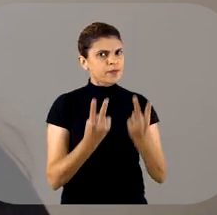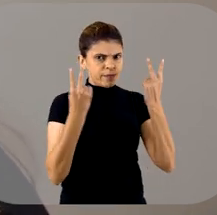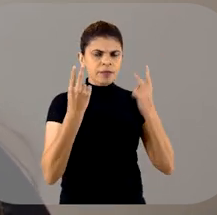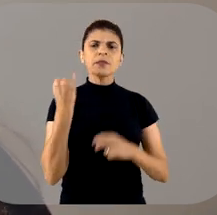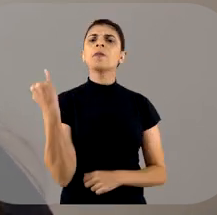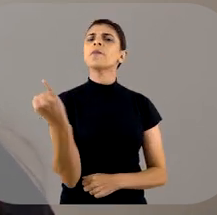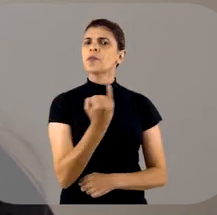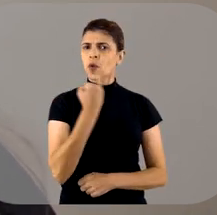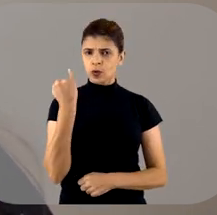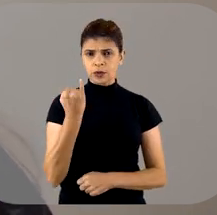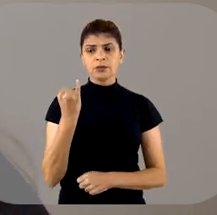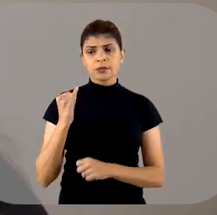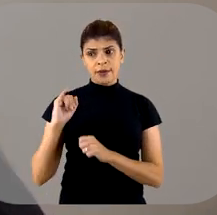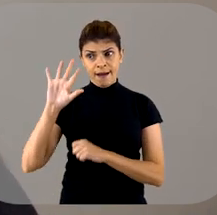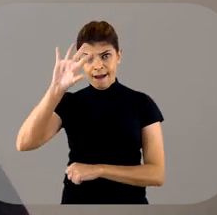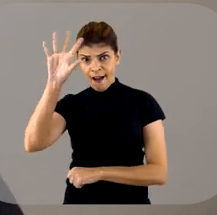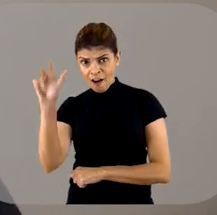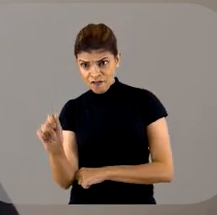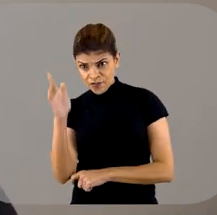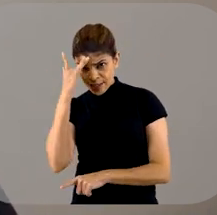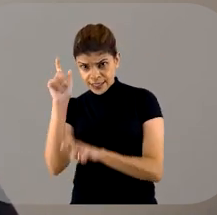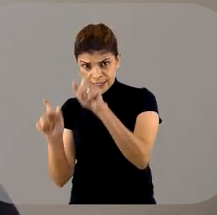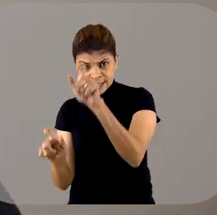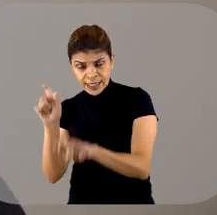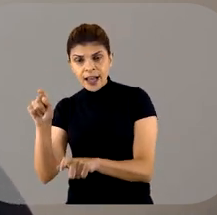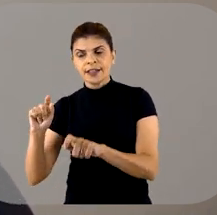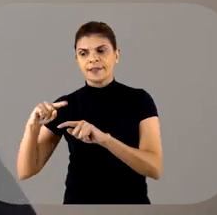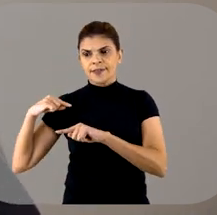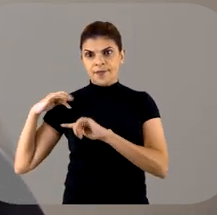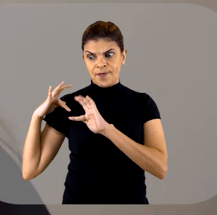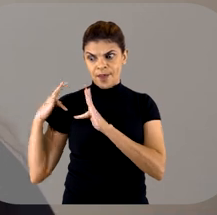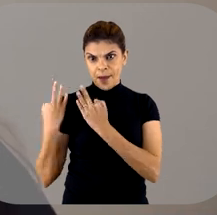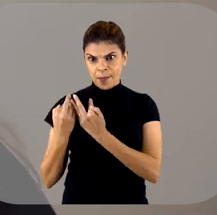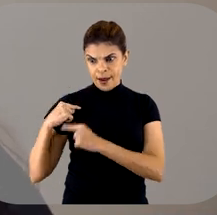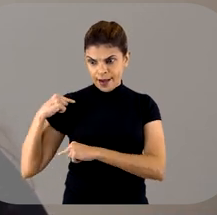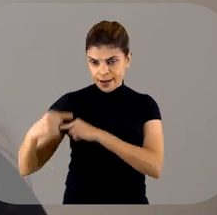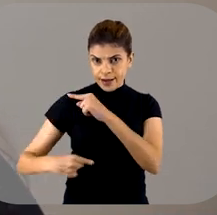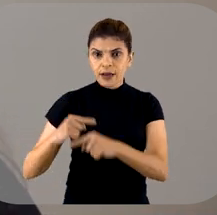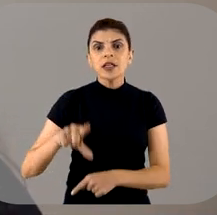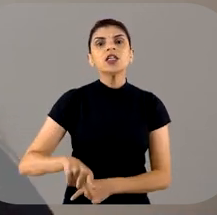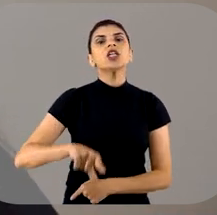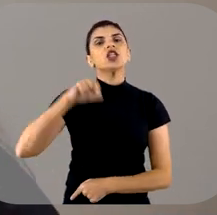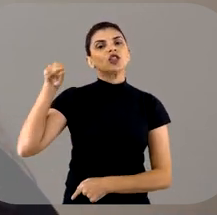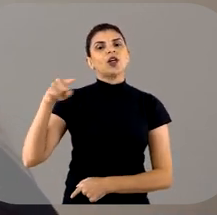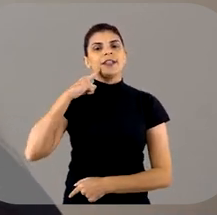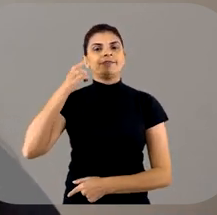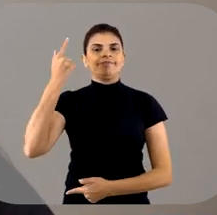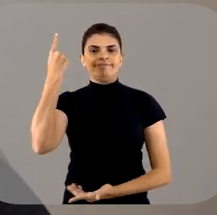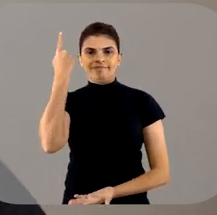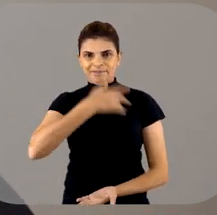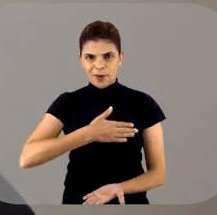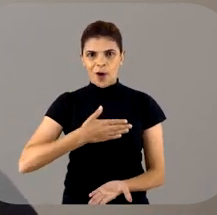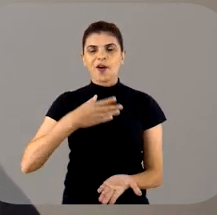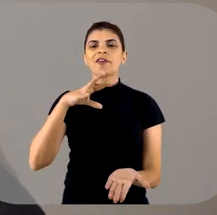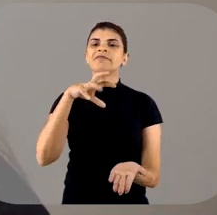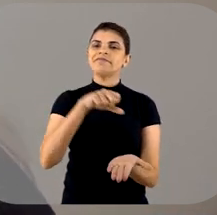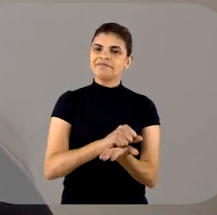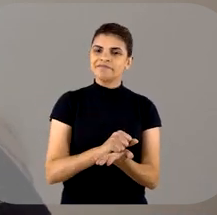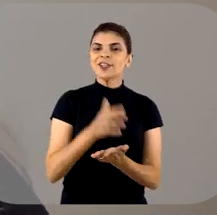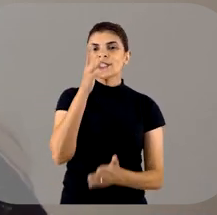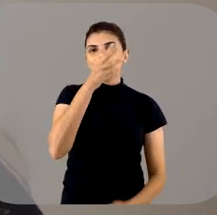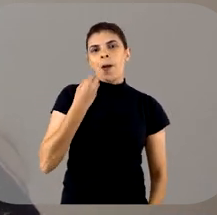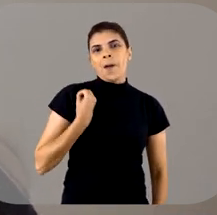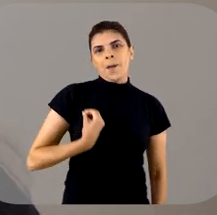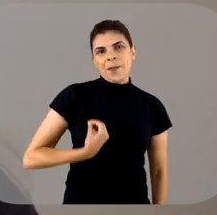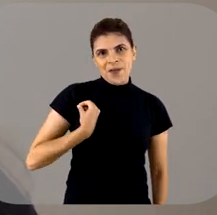considera importante destacar que esses africanos e seus descendentes escolheram esses ofícios como